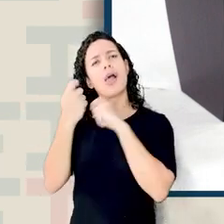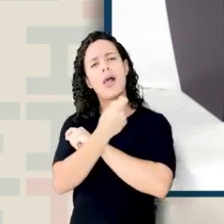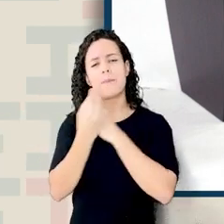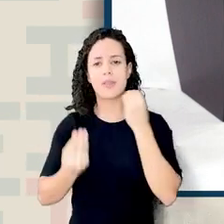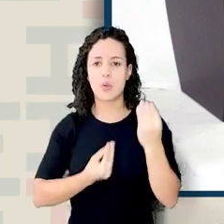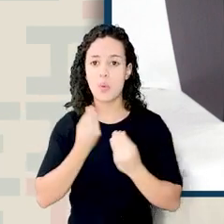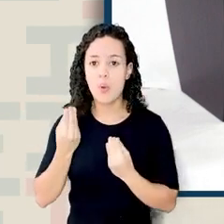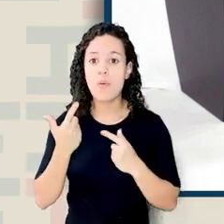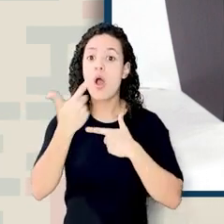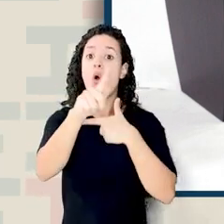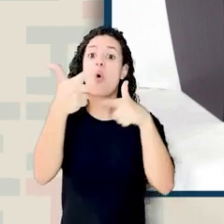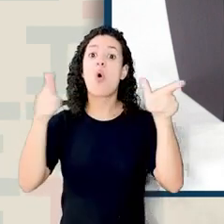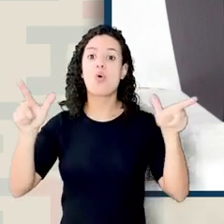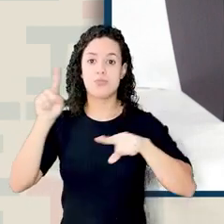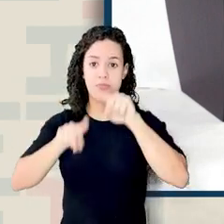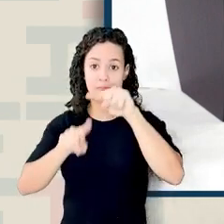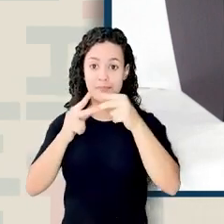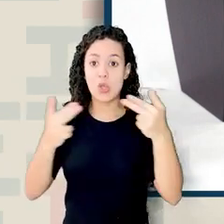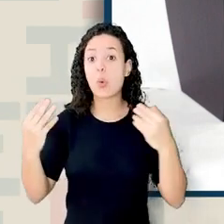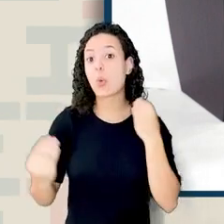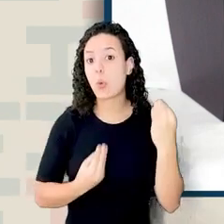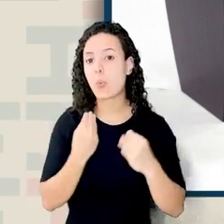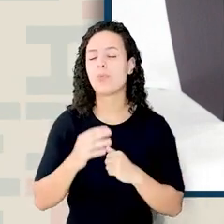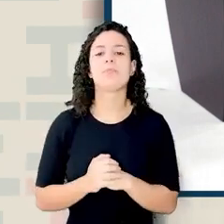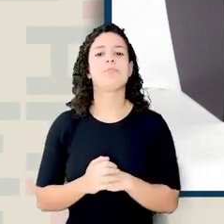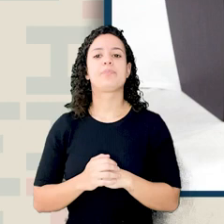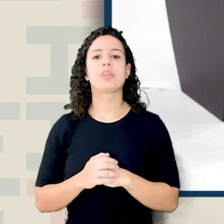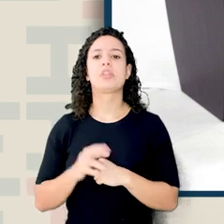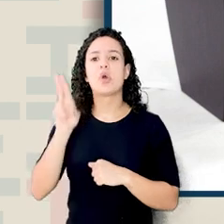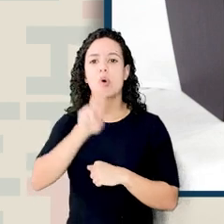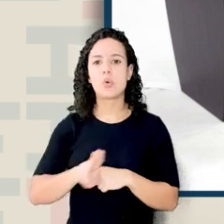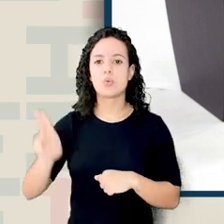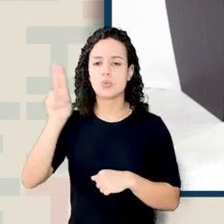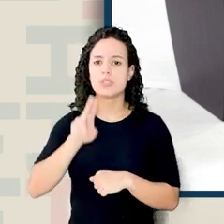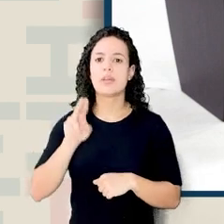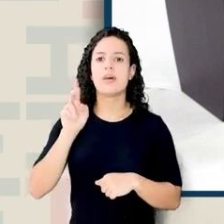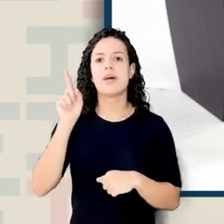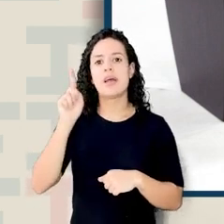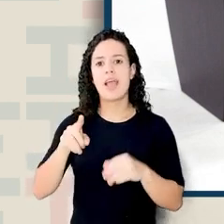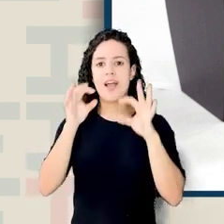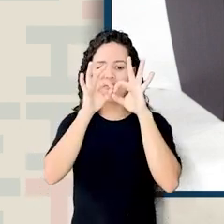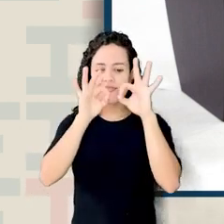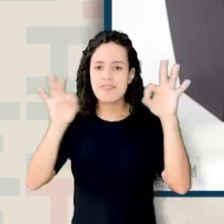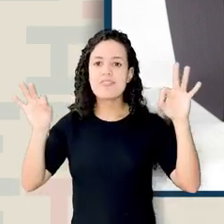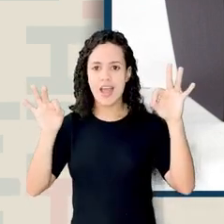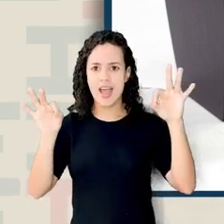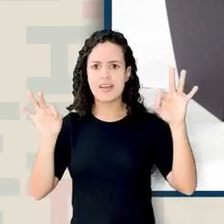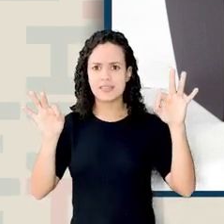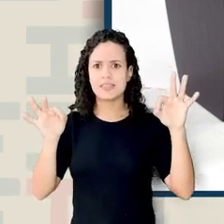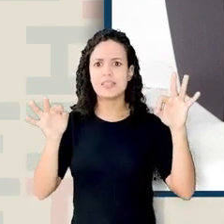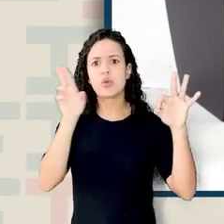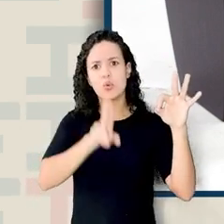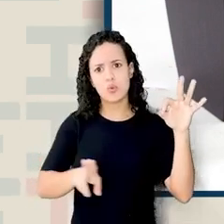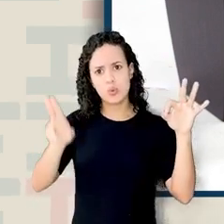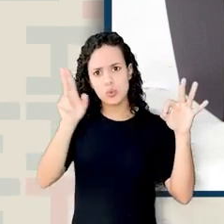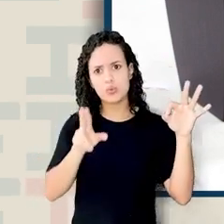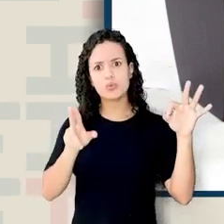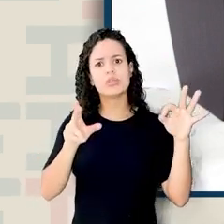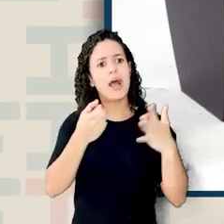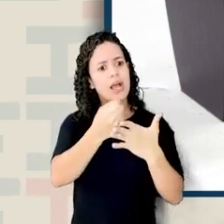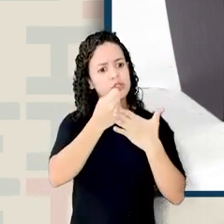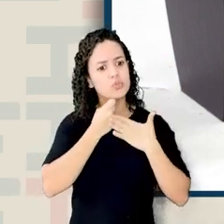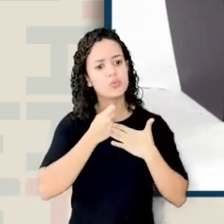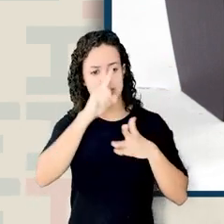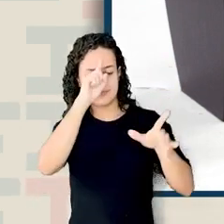isso aos outros instrumentos. Esse recurso das onomatopeias, dessas frases, ela nos dá, inclusive, muito a liberdade